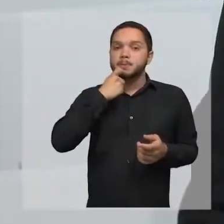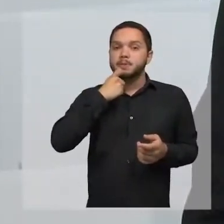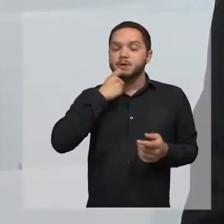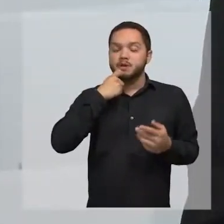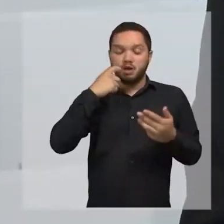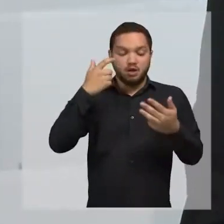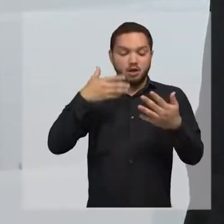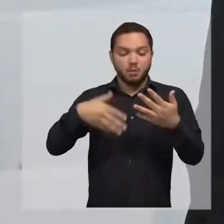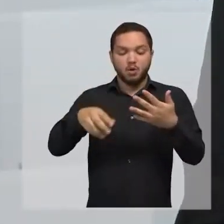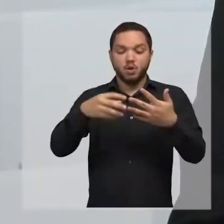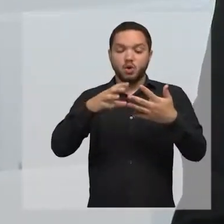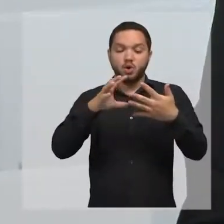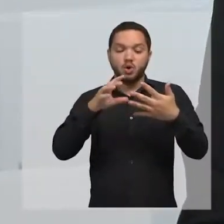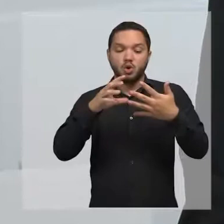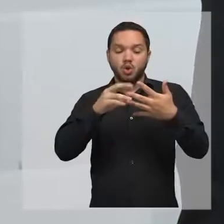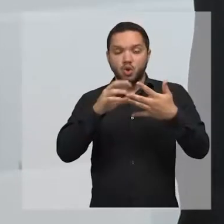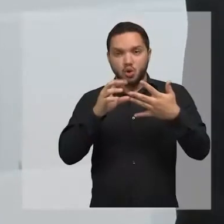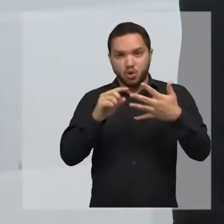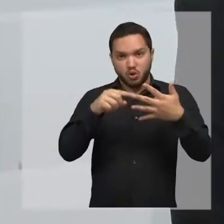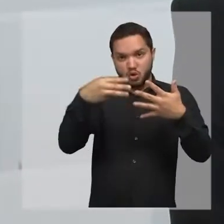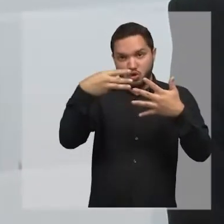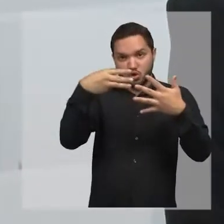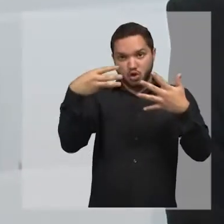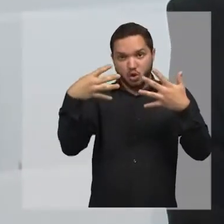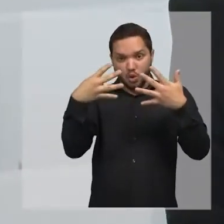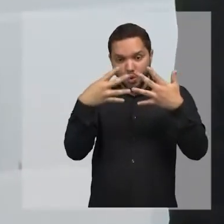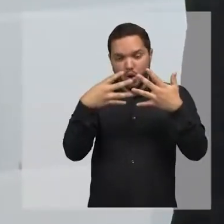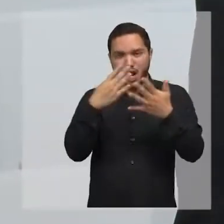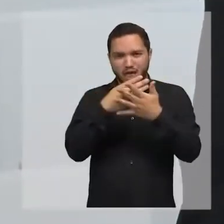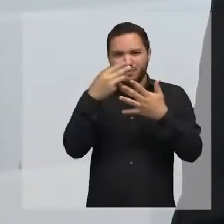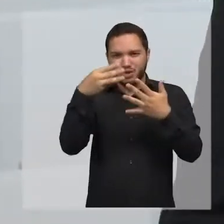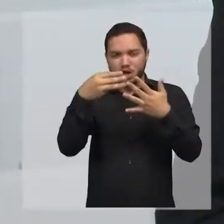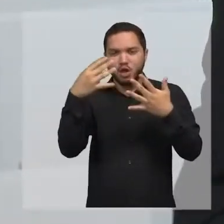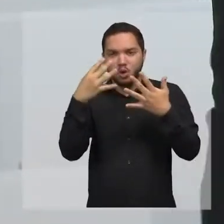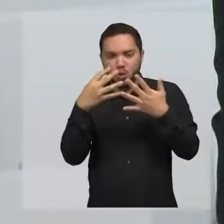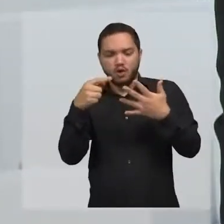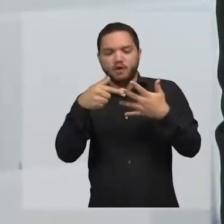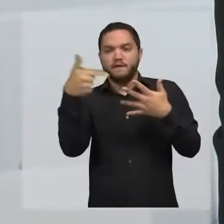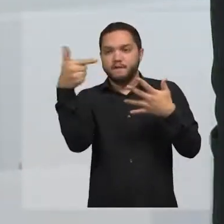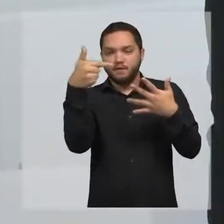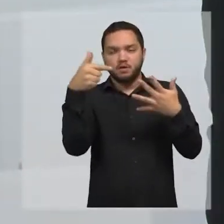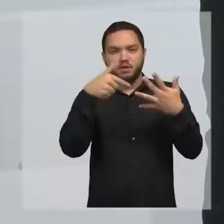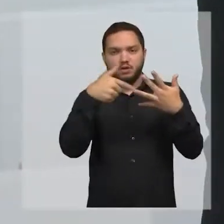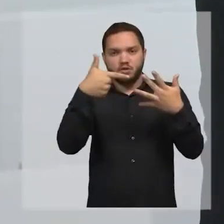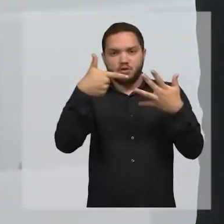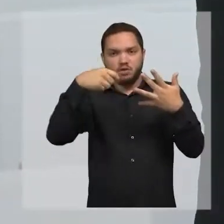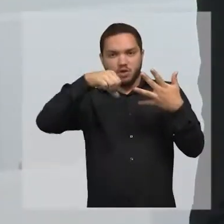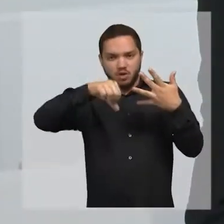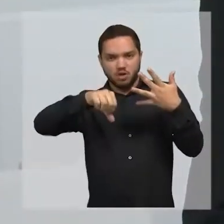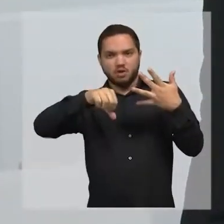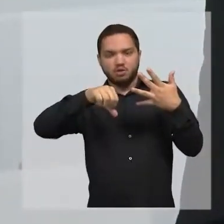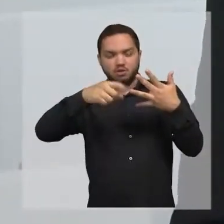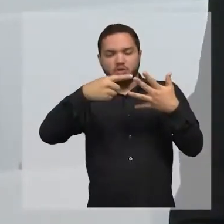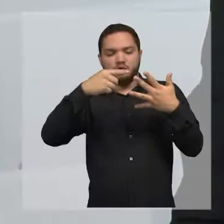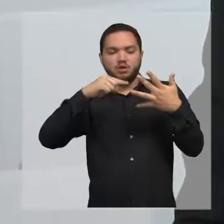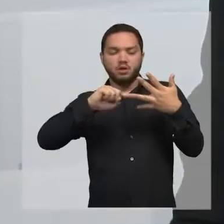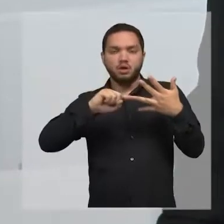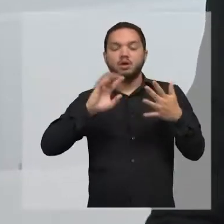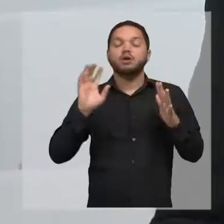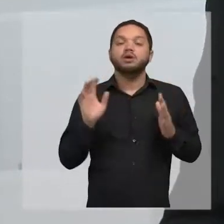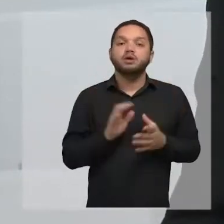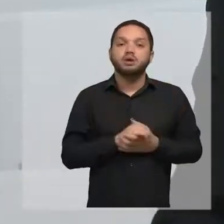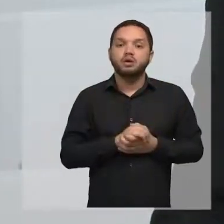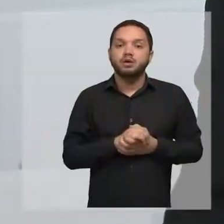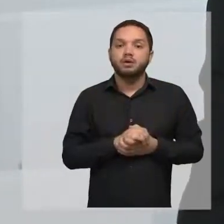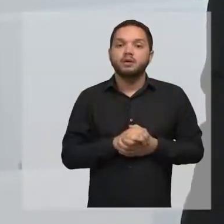vamos ter ainda duas outras audiências tratando dos livros 3 e 4, no dia 22 e no dia 29,